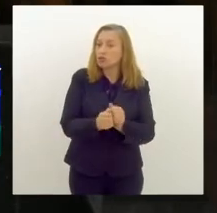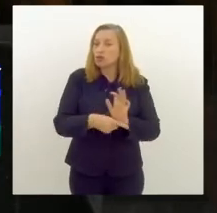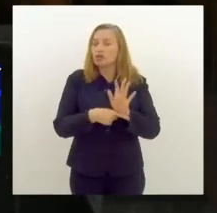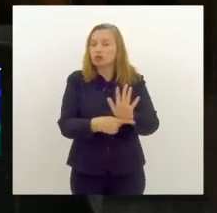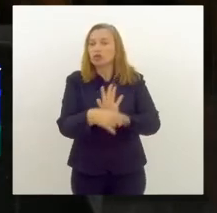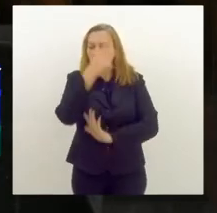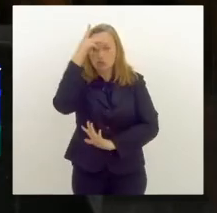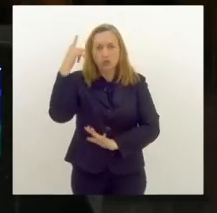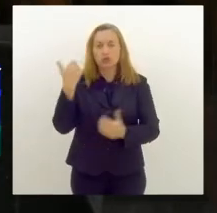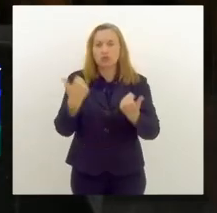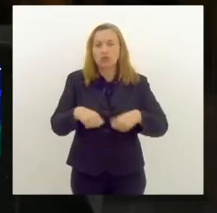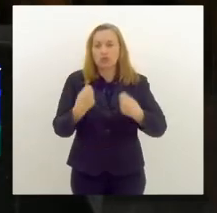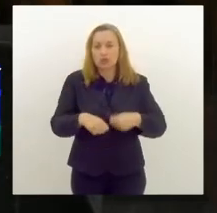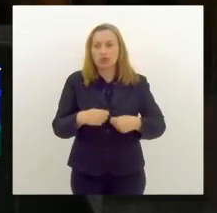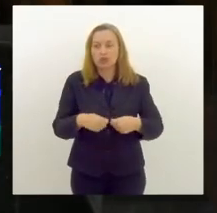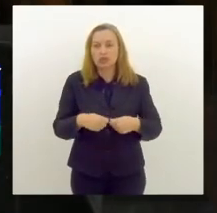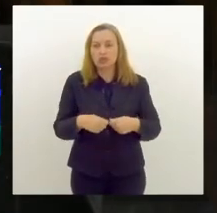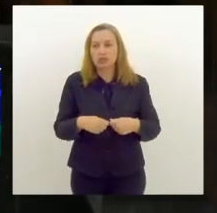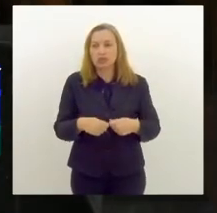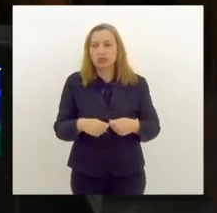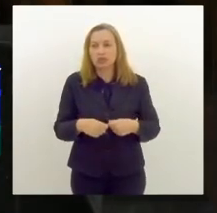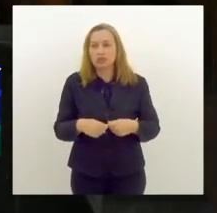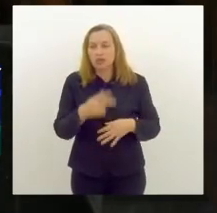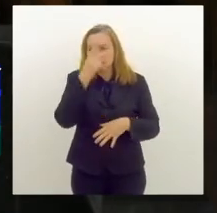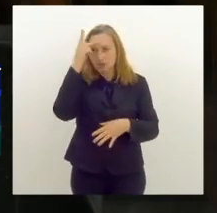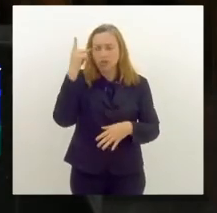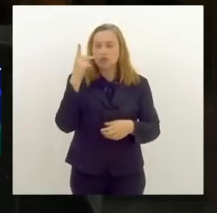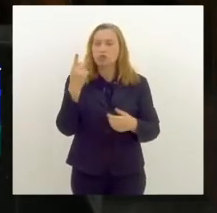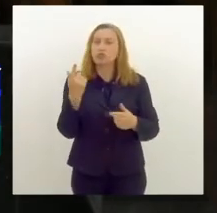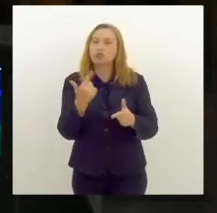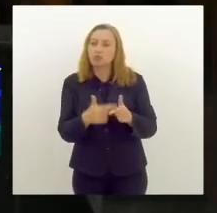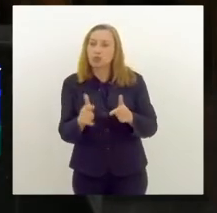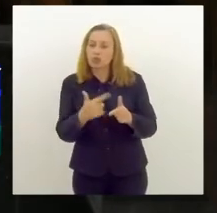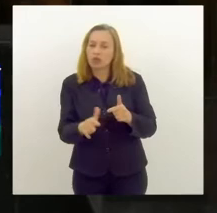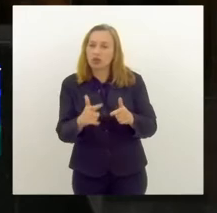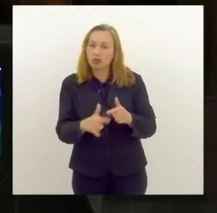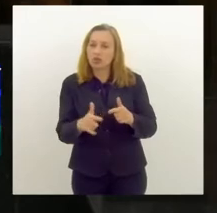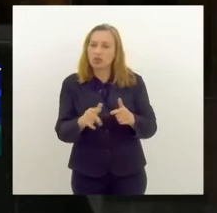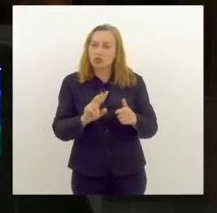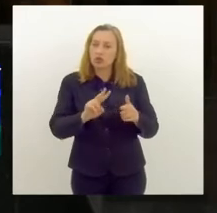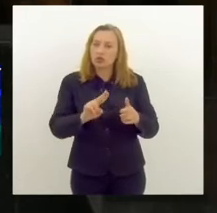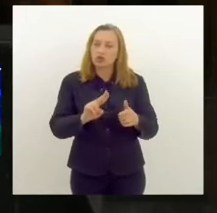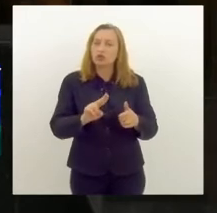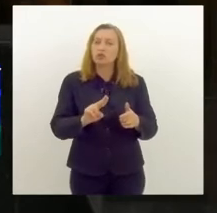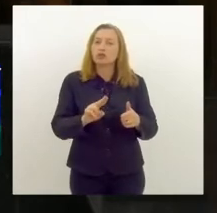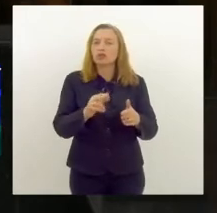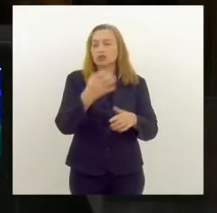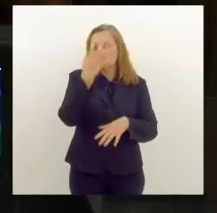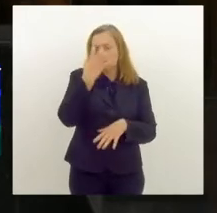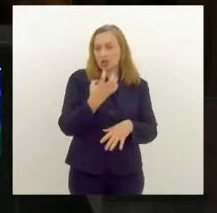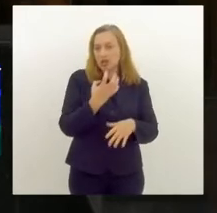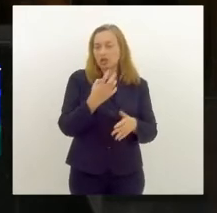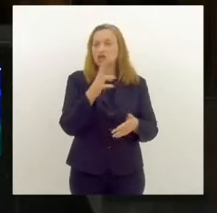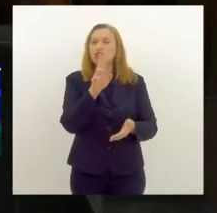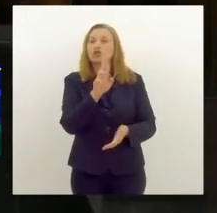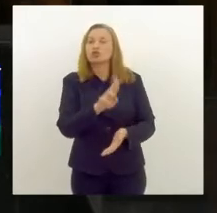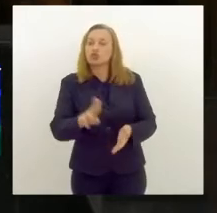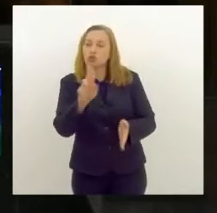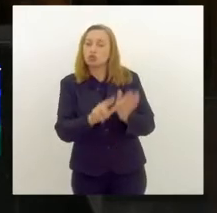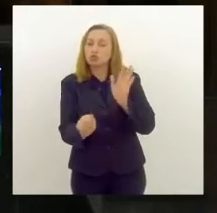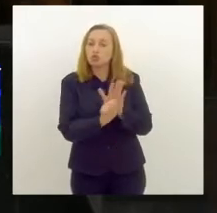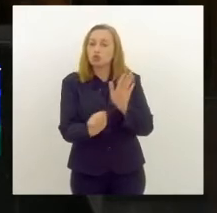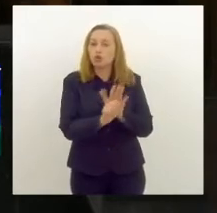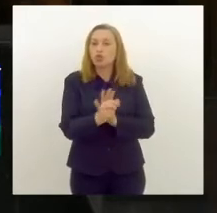que precisam, inclusive as pessoas que passam por um quadro de uso abusivo de álcool e outras drogas. O que a gente não